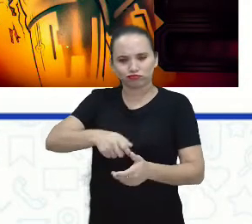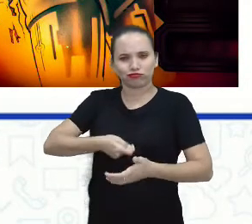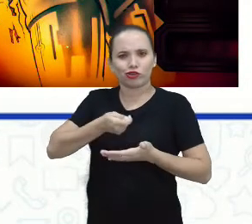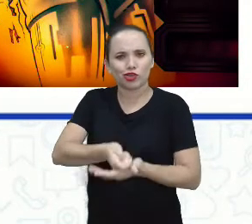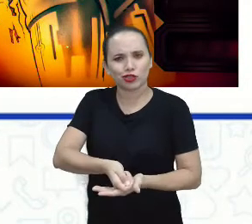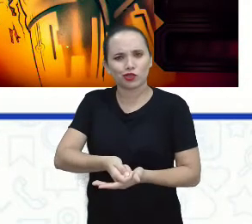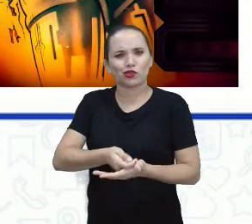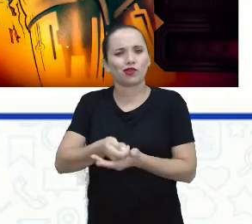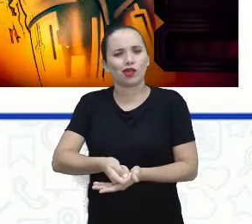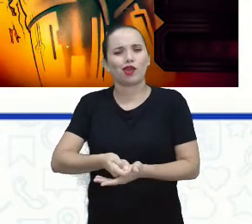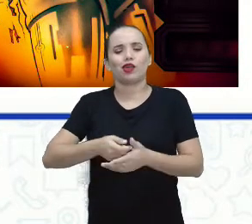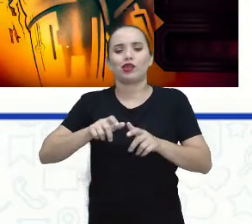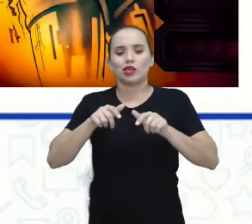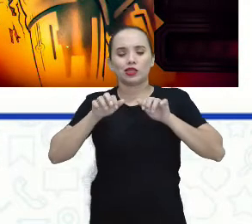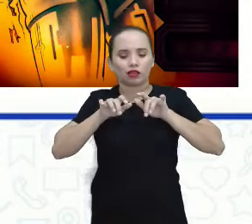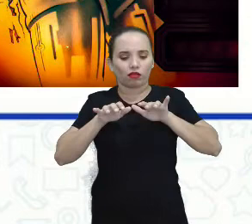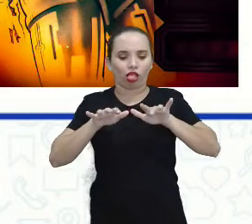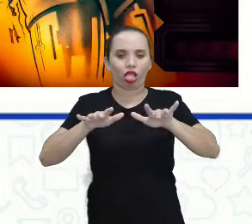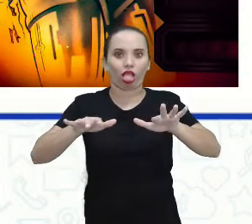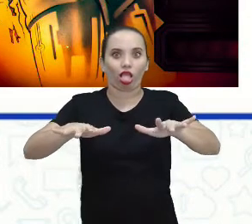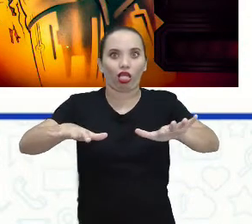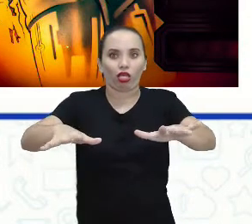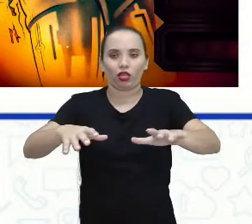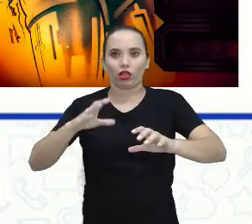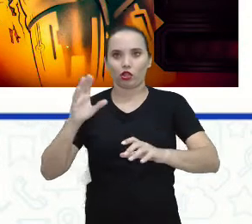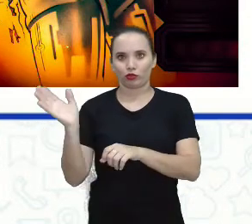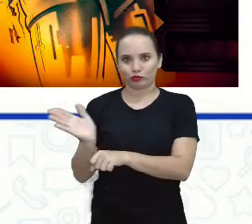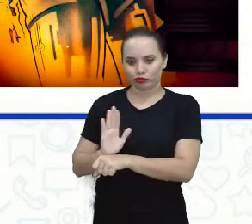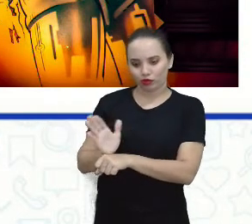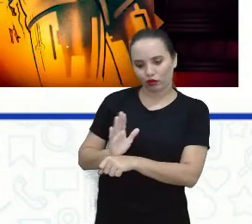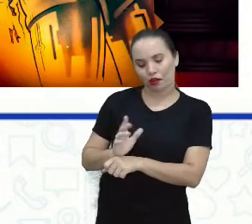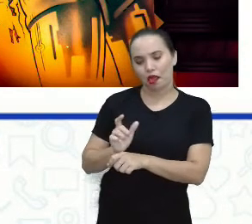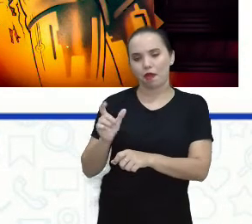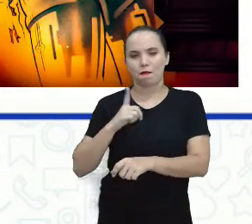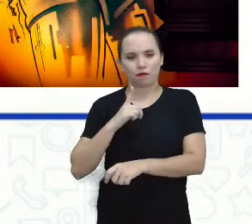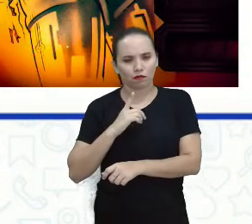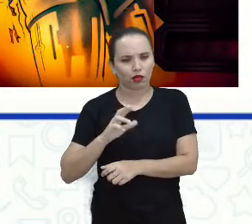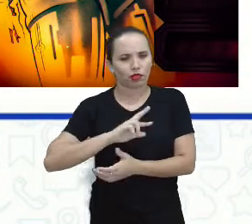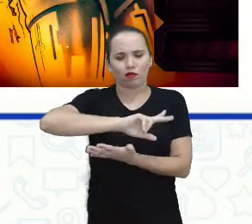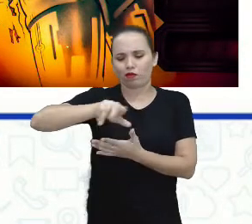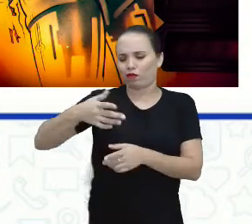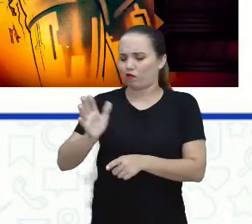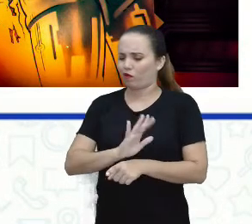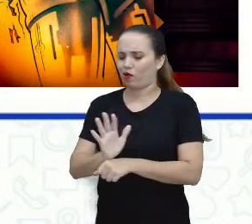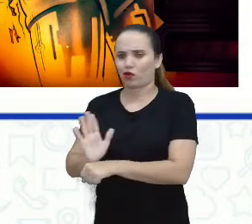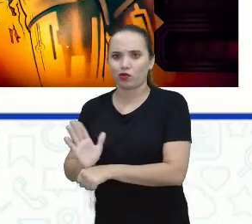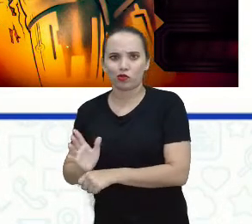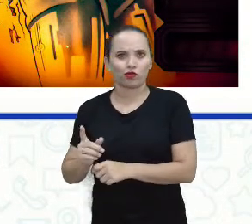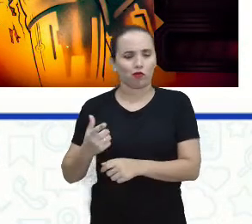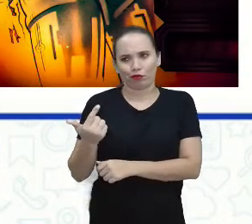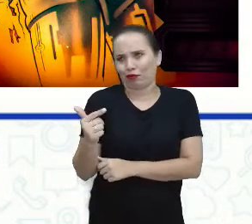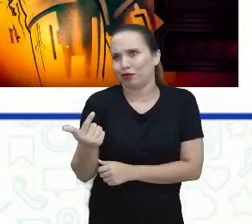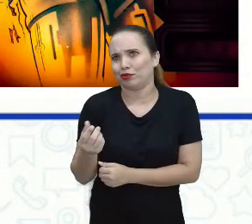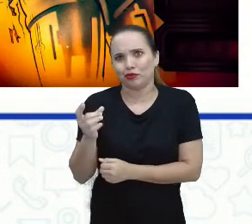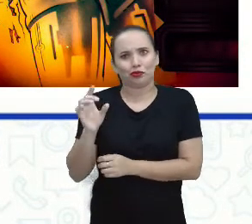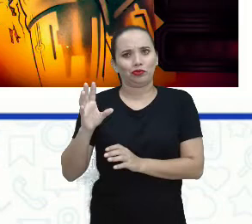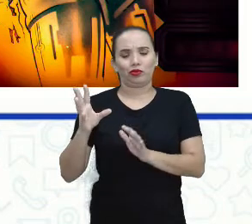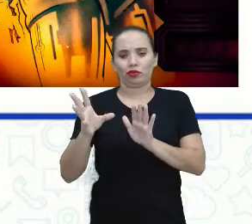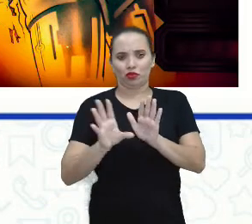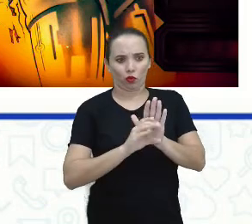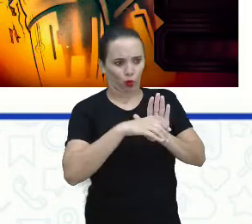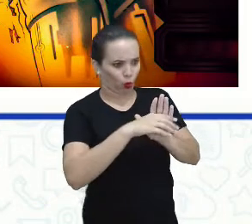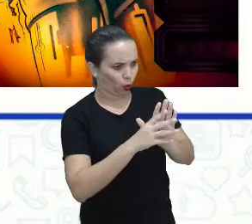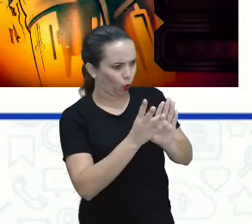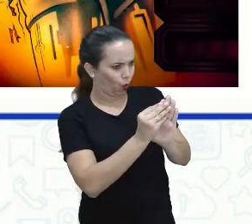dessa dominação no cinema, né, com filmes de ação, filmes que não tinham conteúdo, né, que era só... E que a